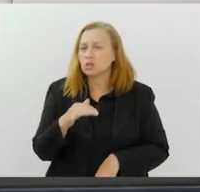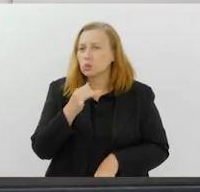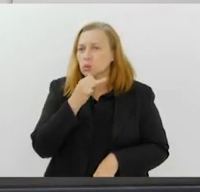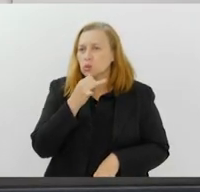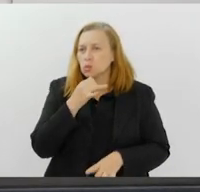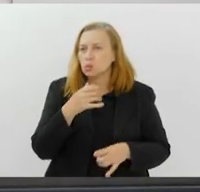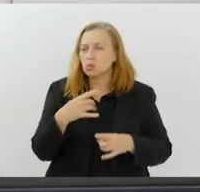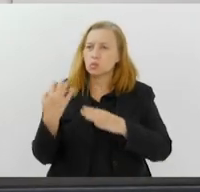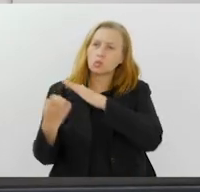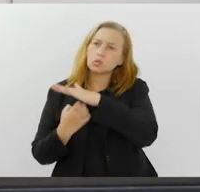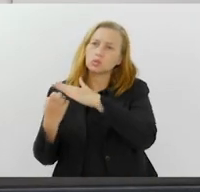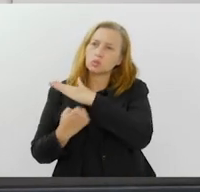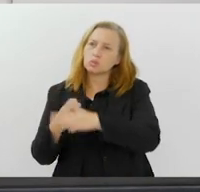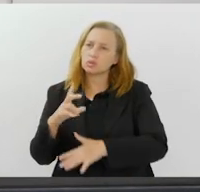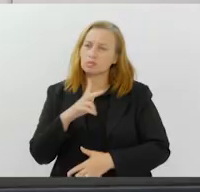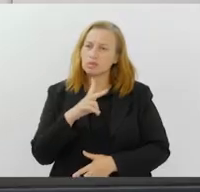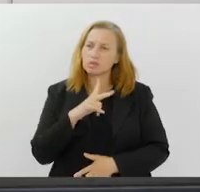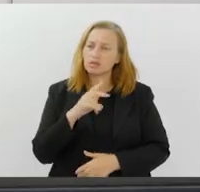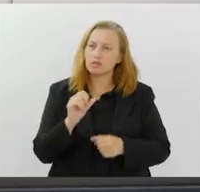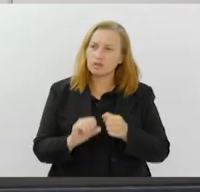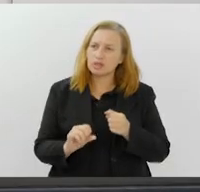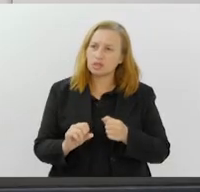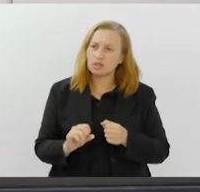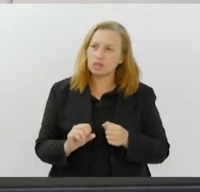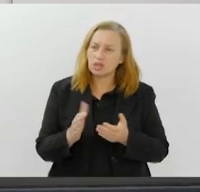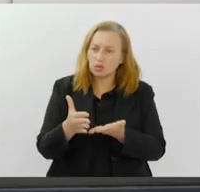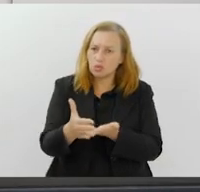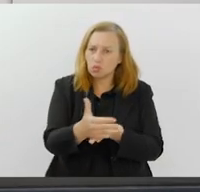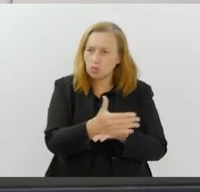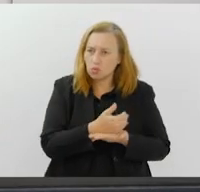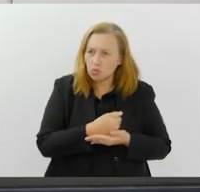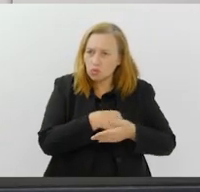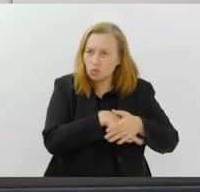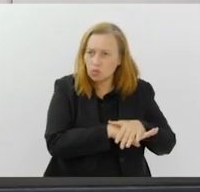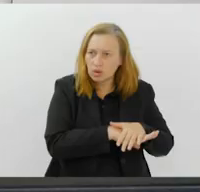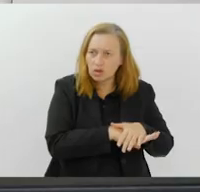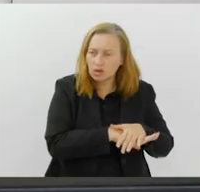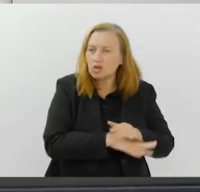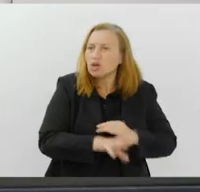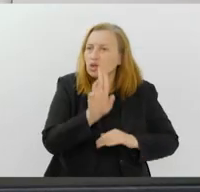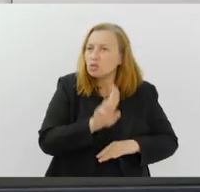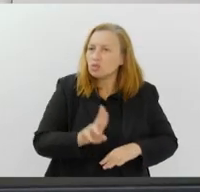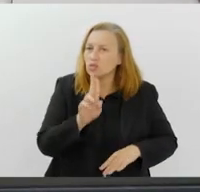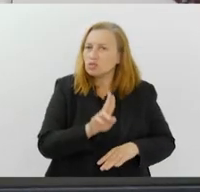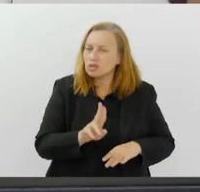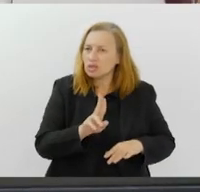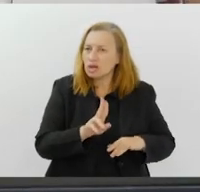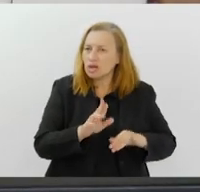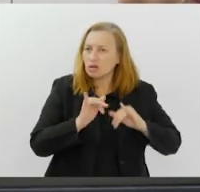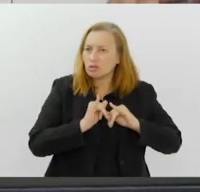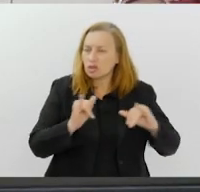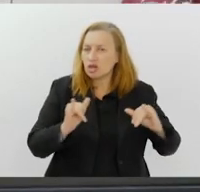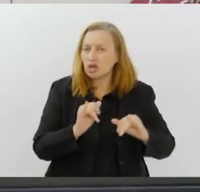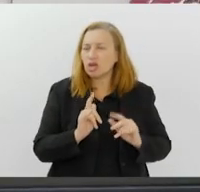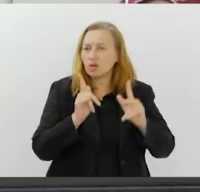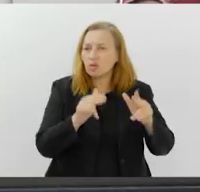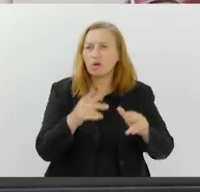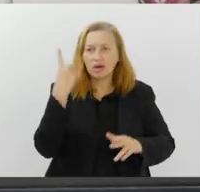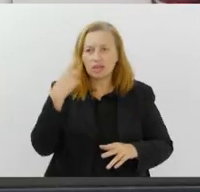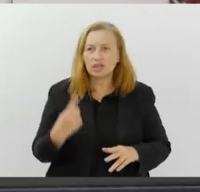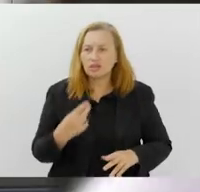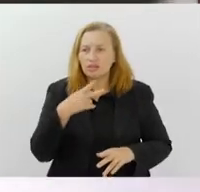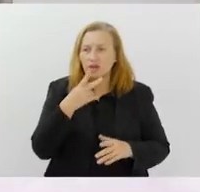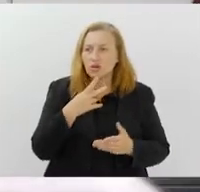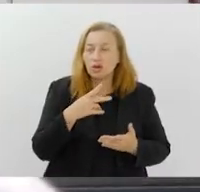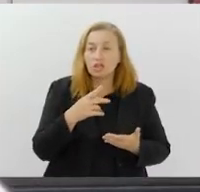caso de uma empresa privada fazer isso e apropriar dos dados e usar até com com fins comerciais como a Dani falou em a gente abre o